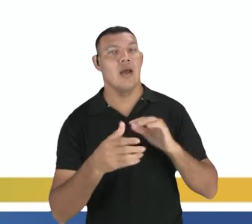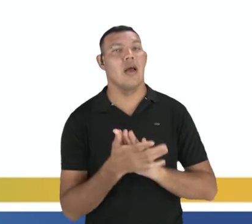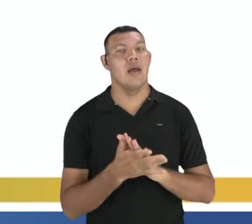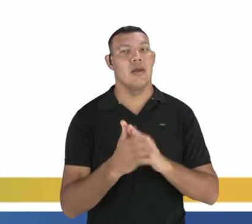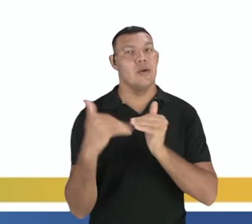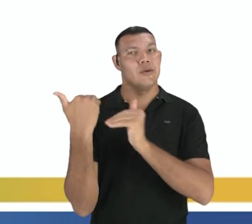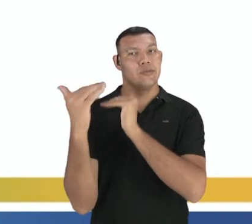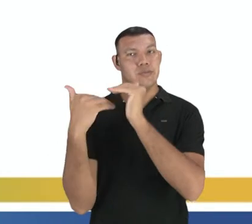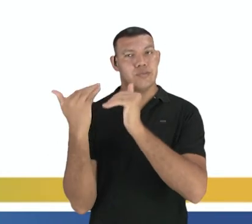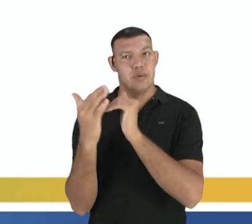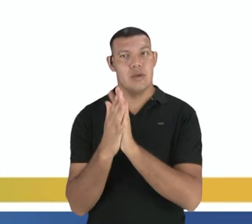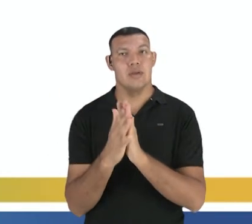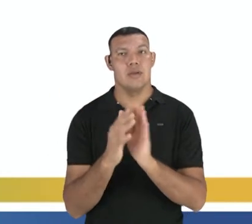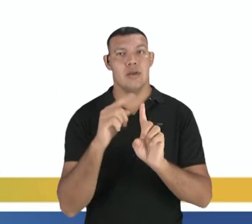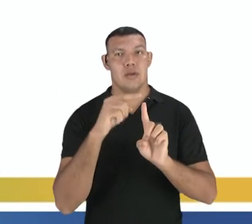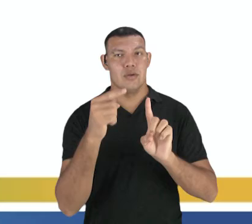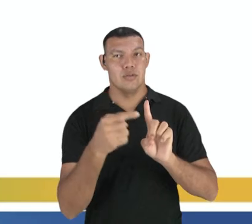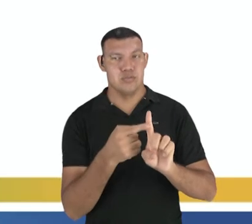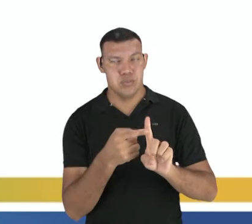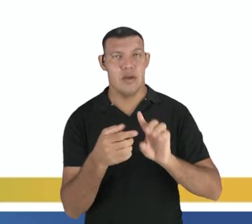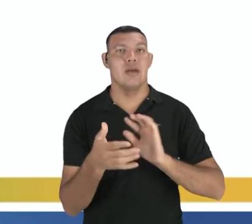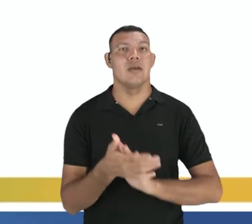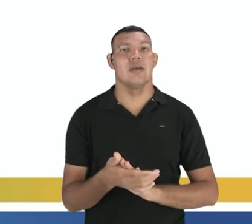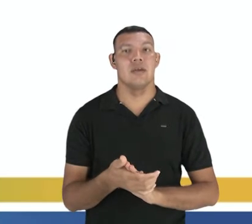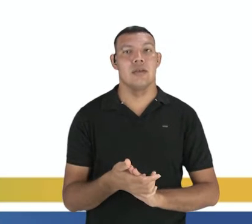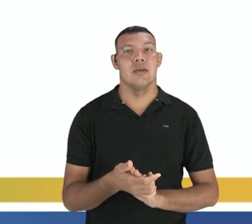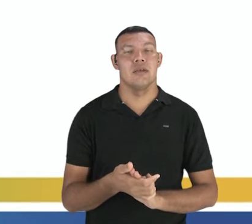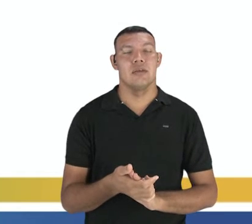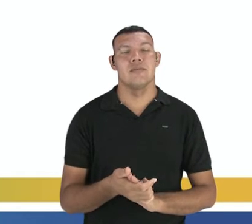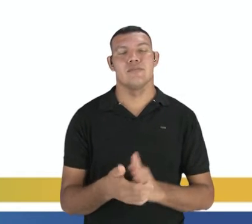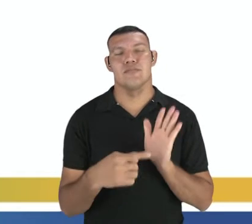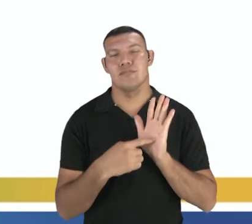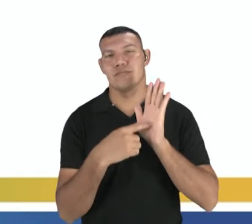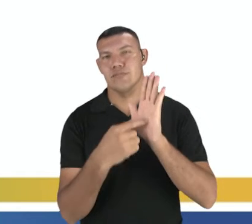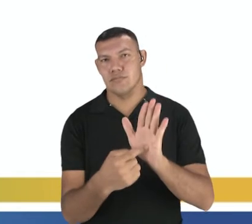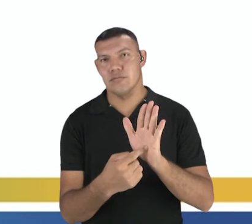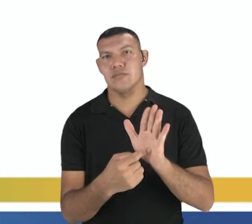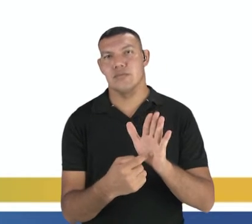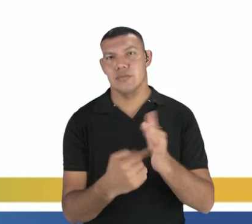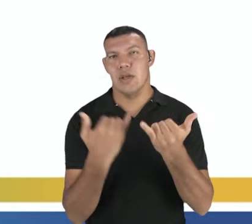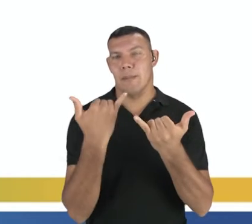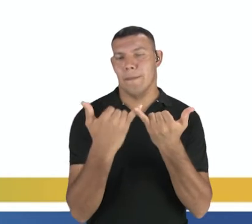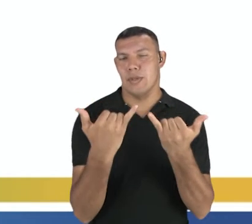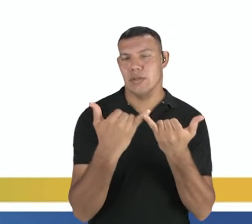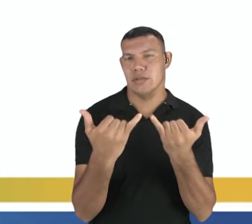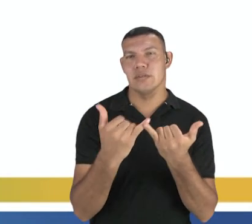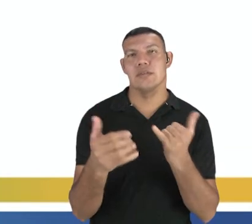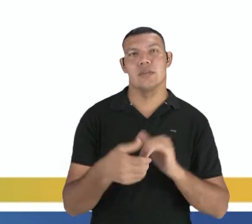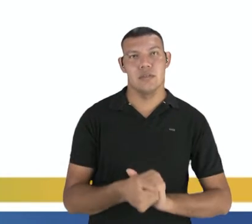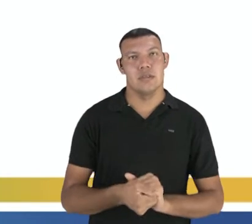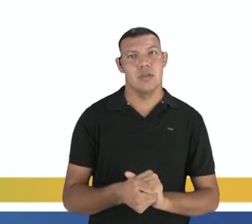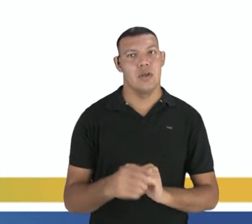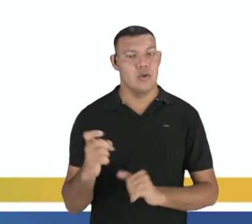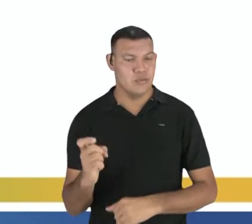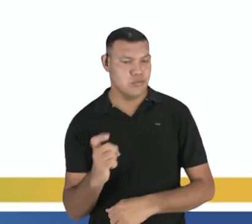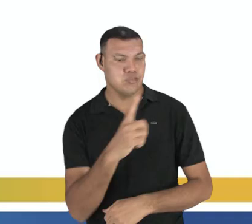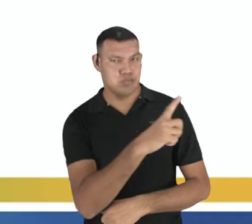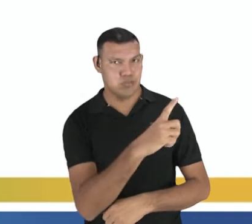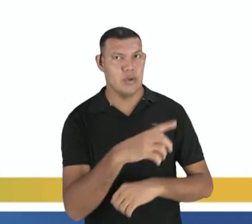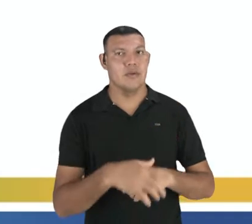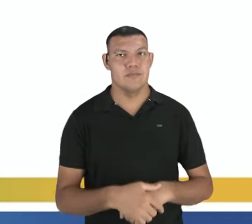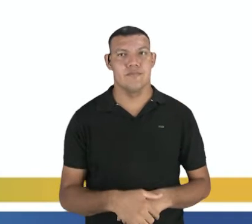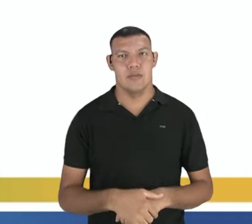desenvolvimento embrionário para revelar parentescos evolutivos. Como vocês podem observar, no caso